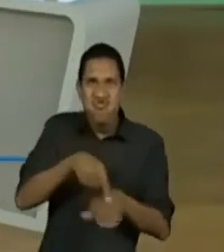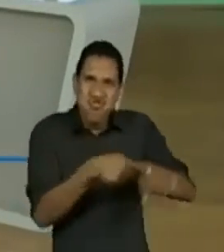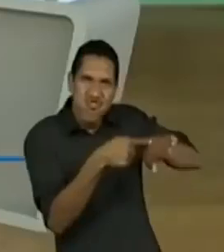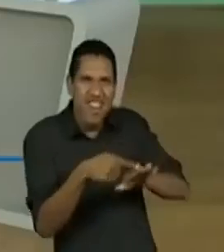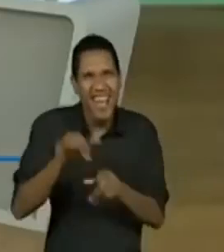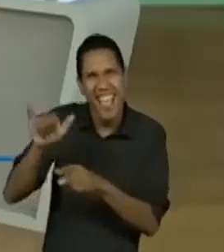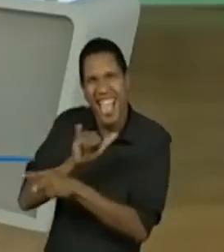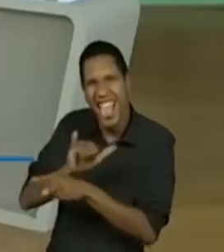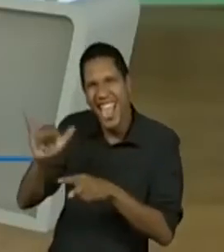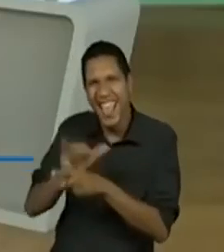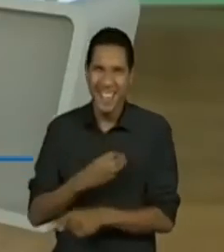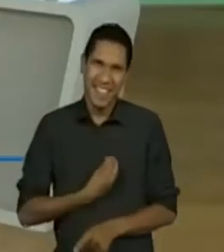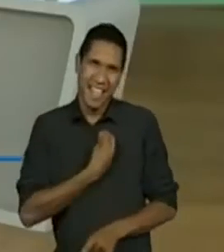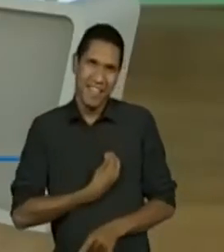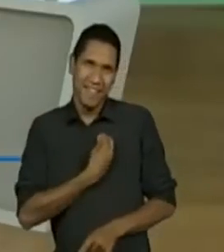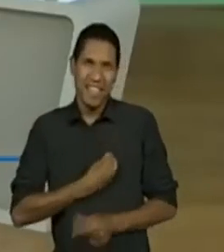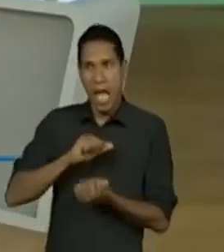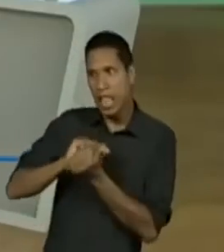Olha só.